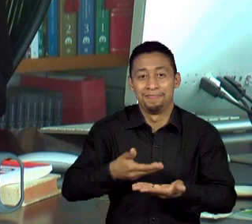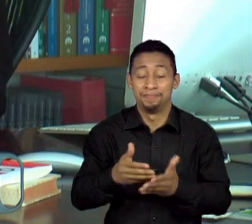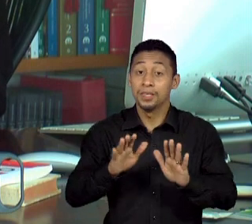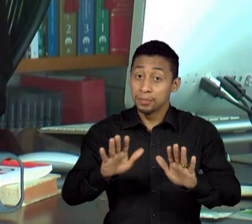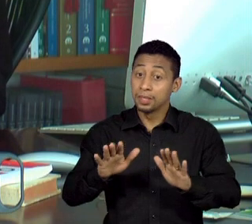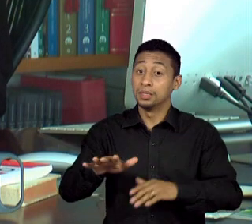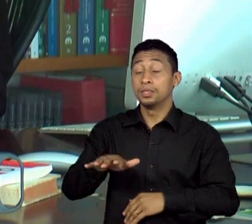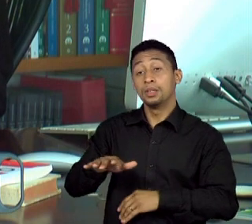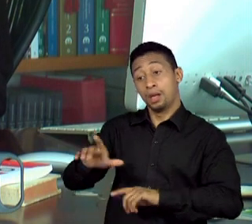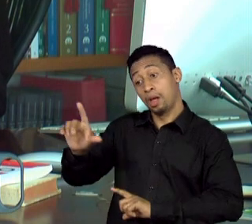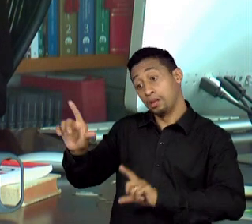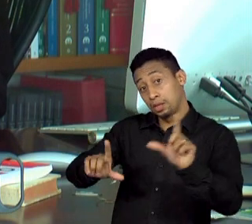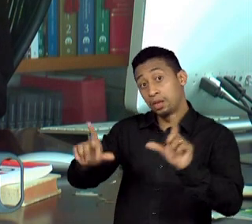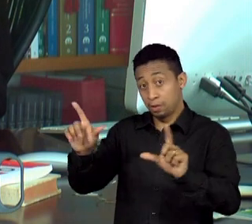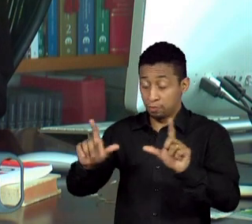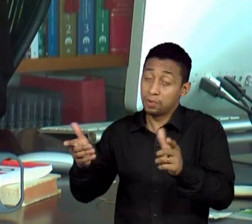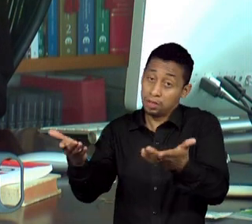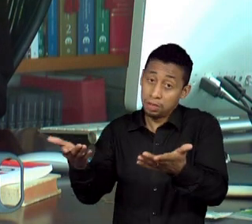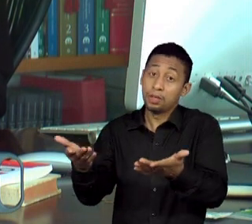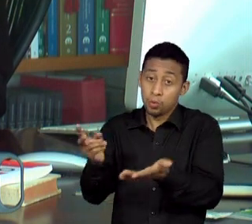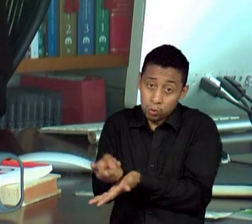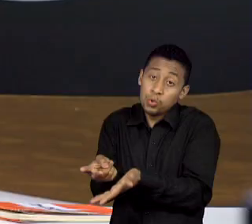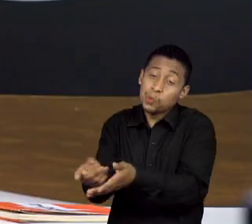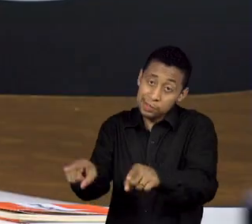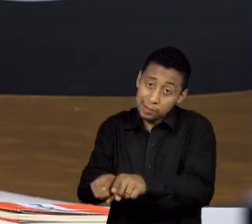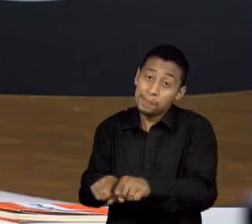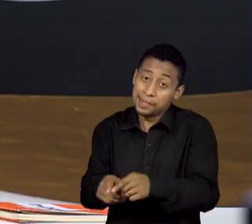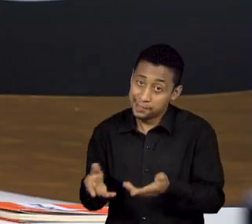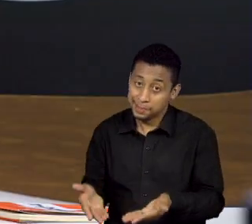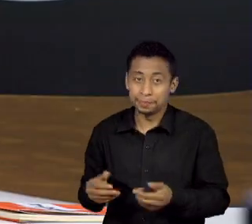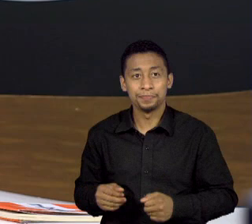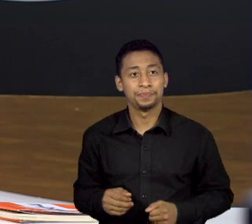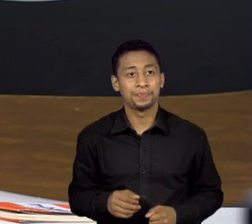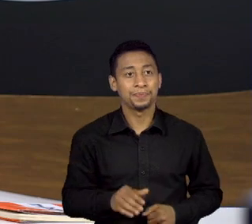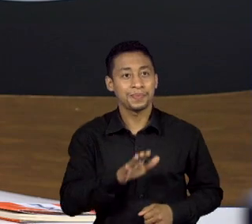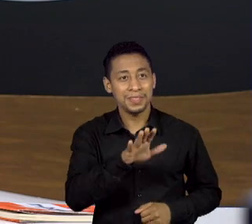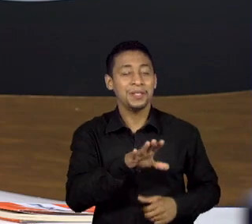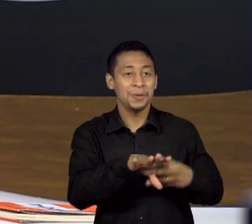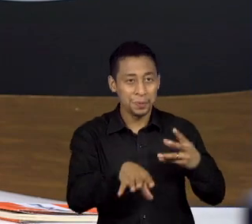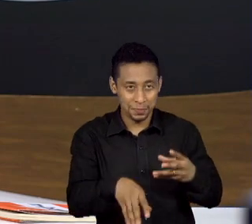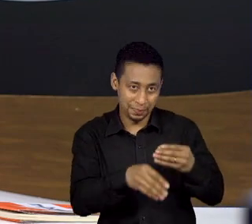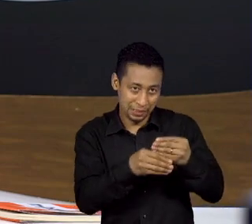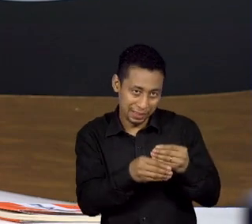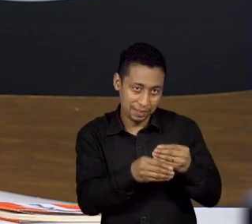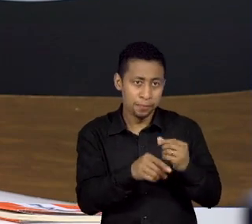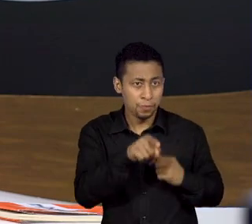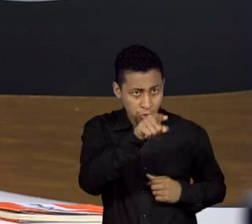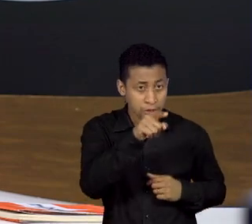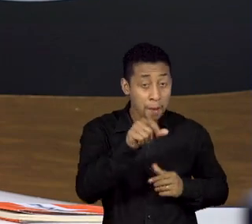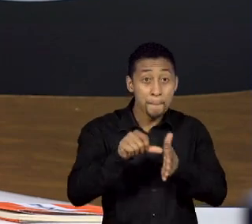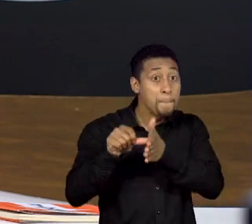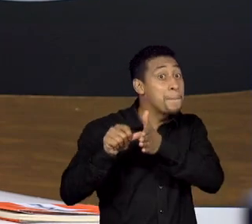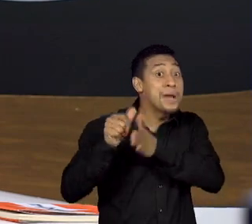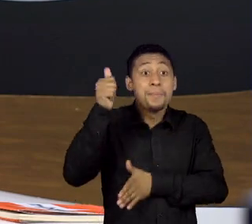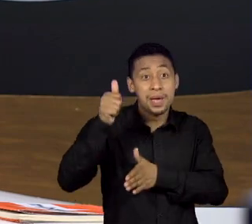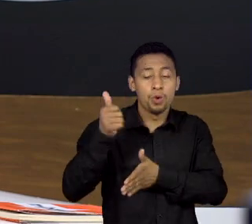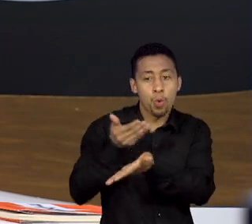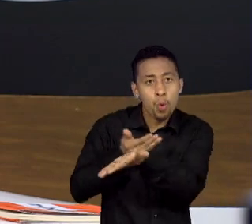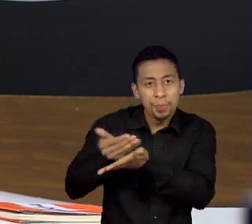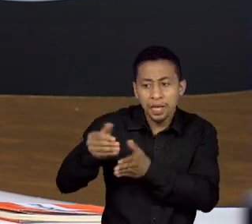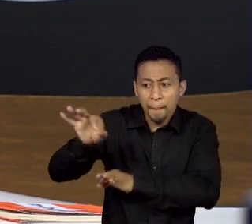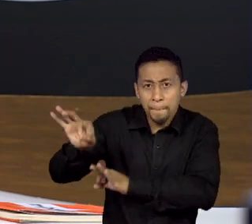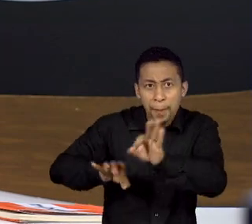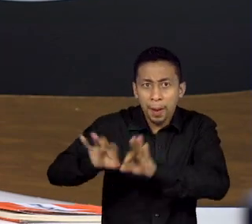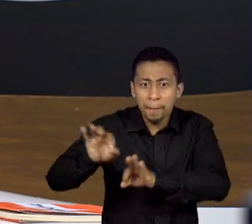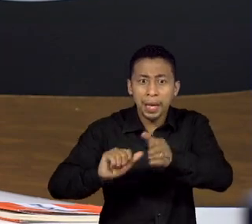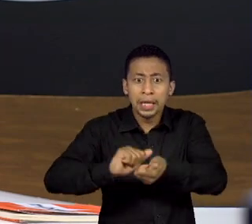audiovisual sobrevivem em telas pequenas também. Guel quer complementar, porque você foi um pioneiro em fazer adaptações para o cinema e para a TV que